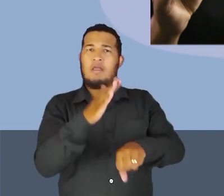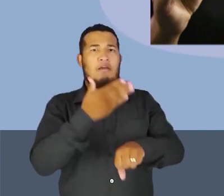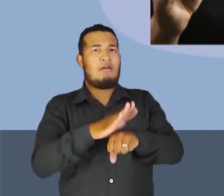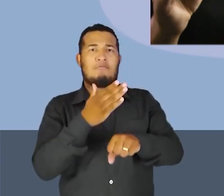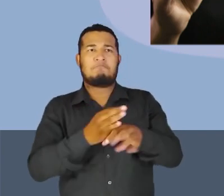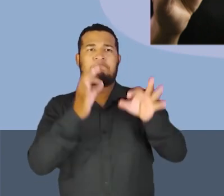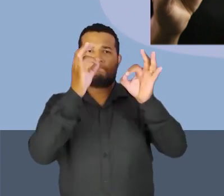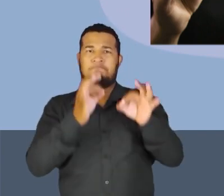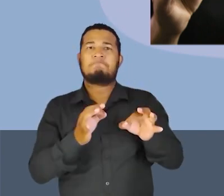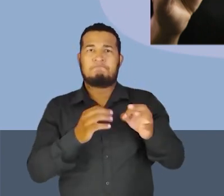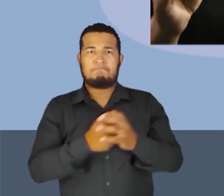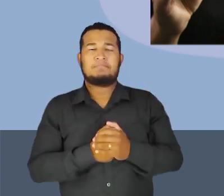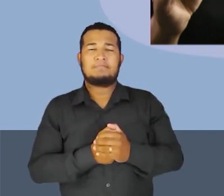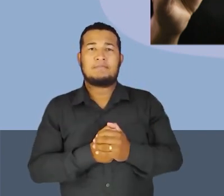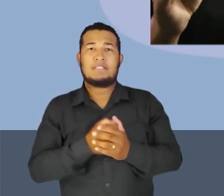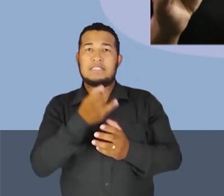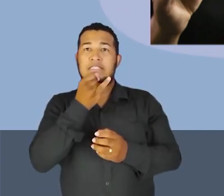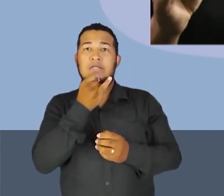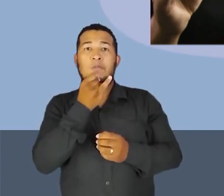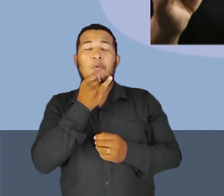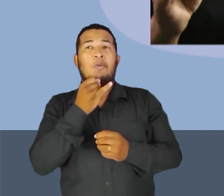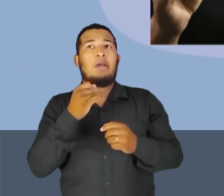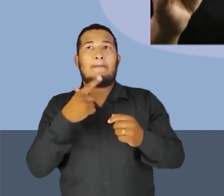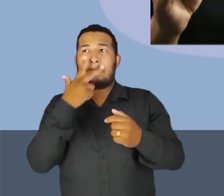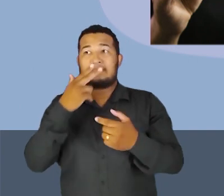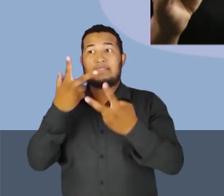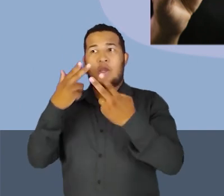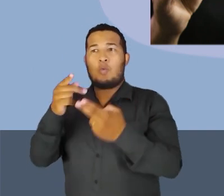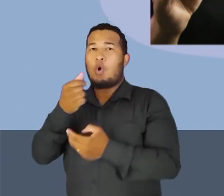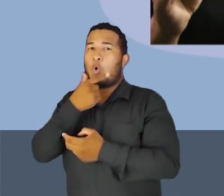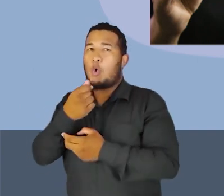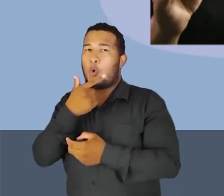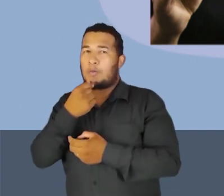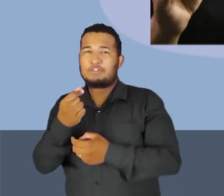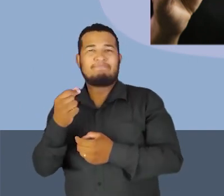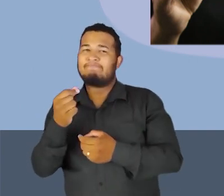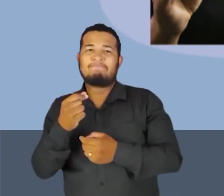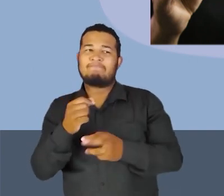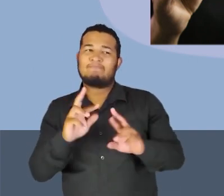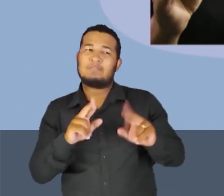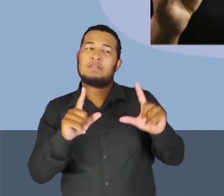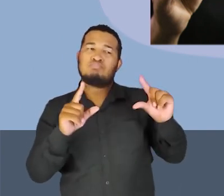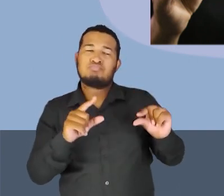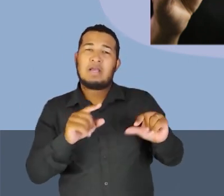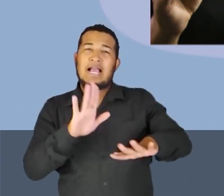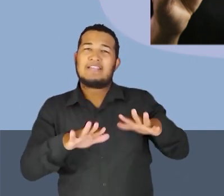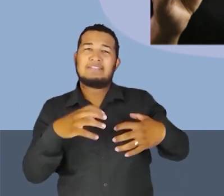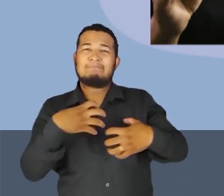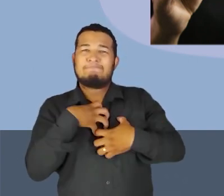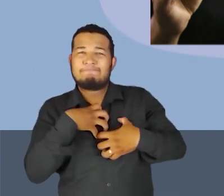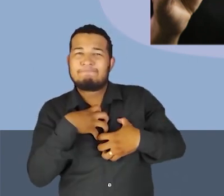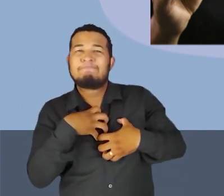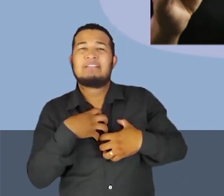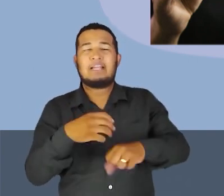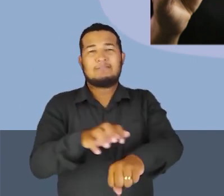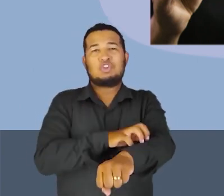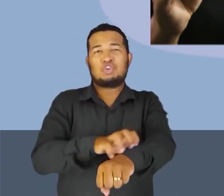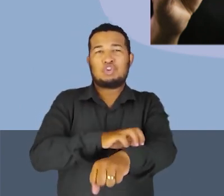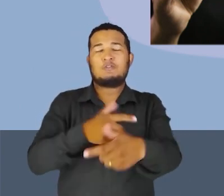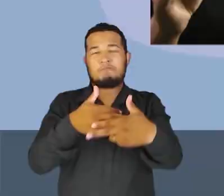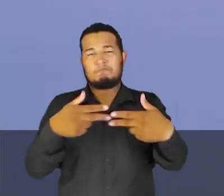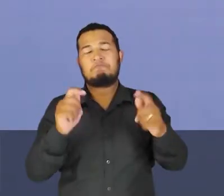forma confortável. Ela é menos eficaz que a camisinha masculina e pode causar irritação ou reações